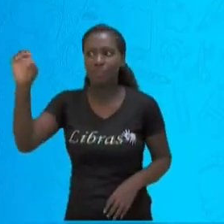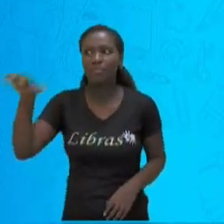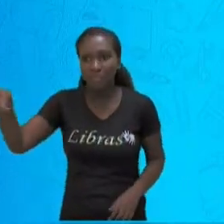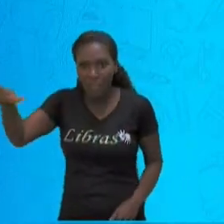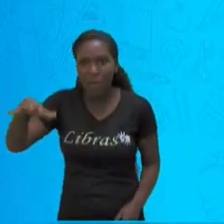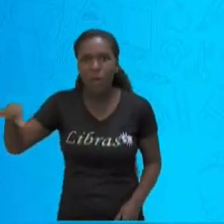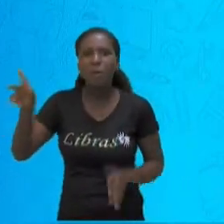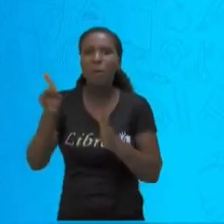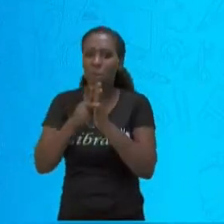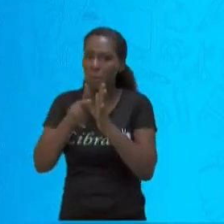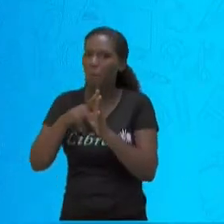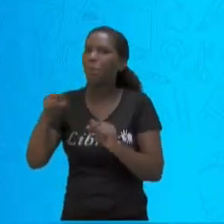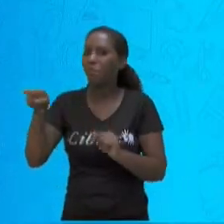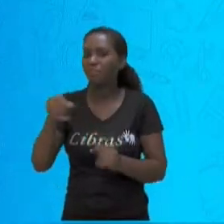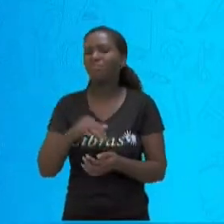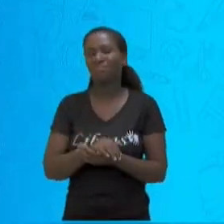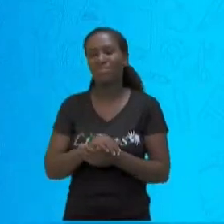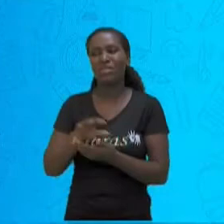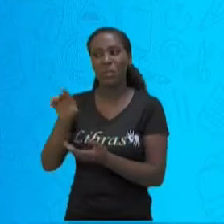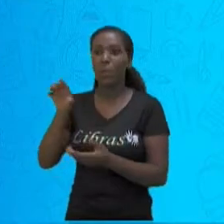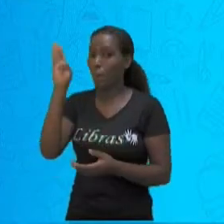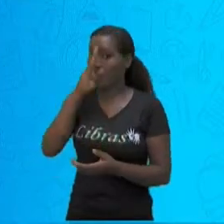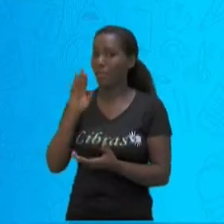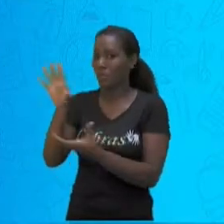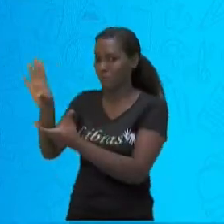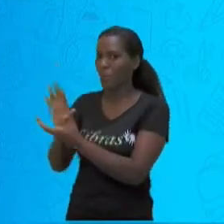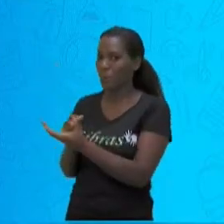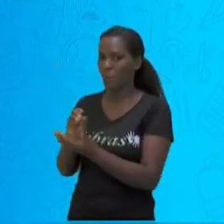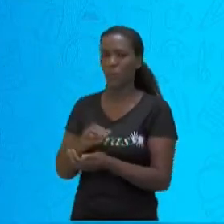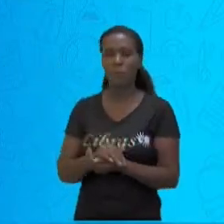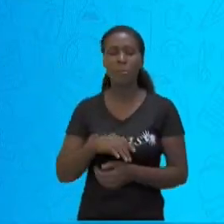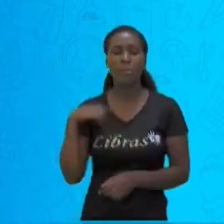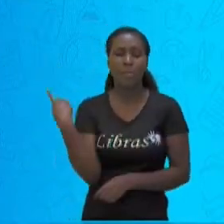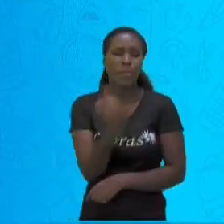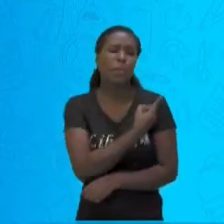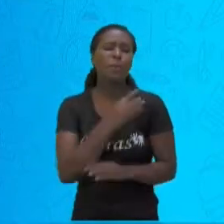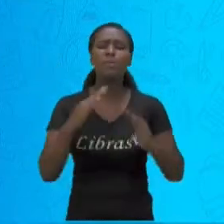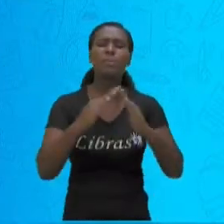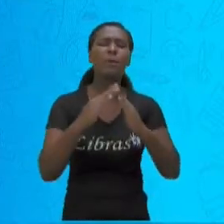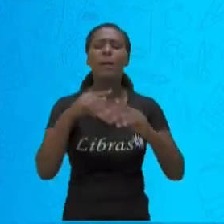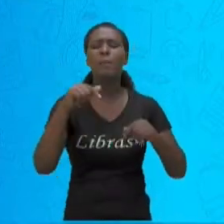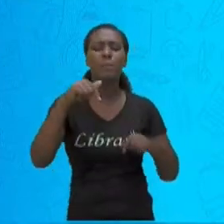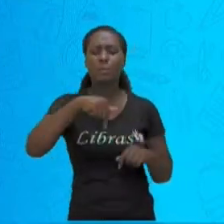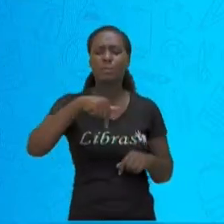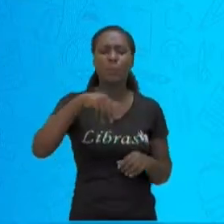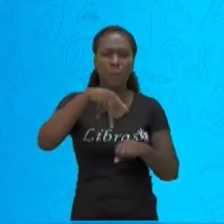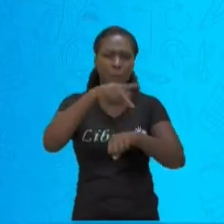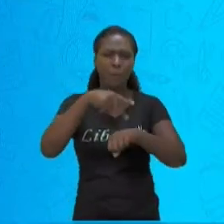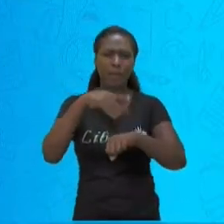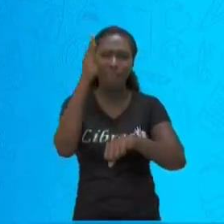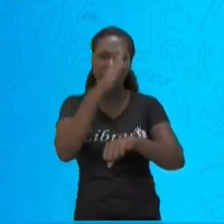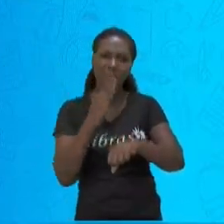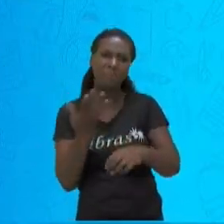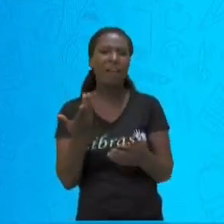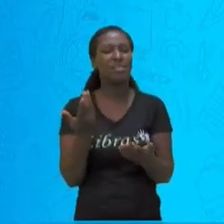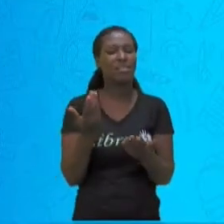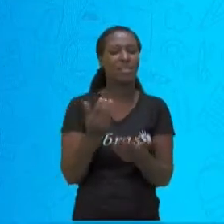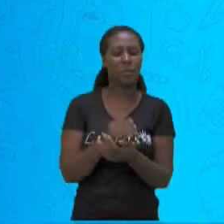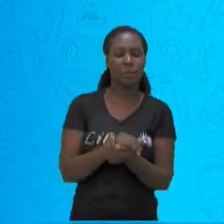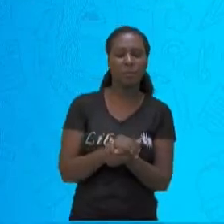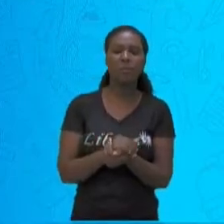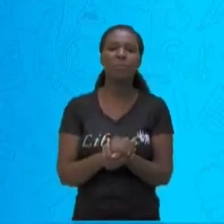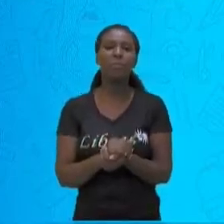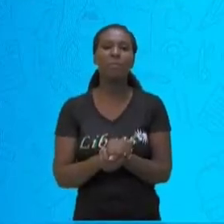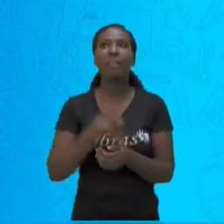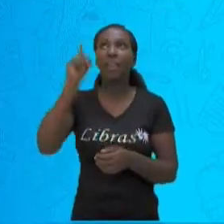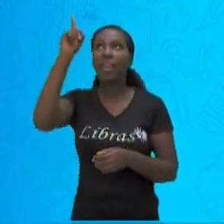poeta. Você chega na igreja, não importa se ela é católica, se ela é